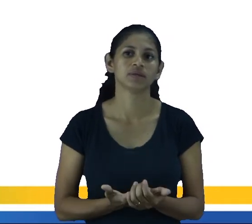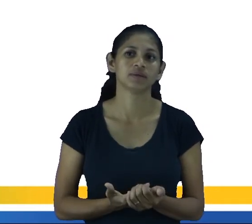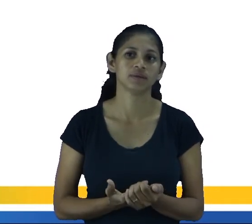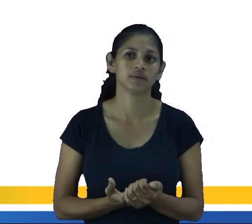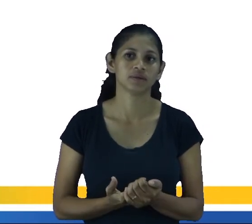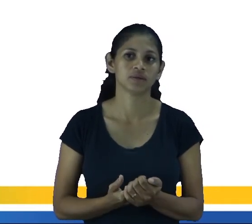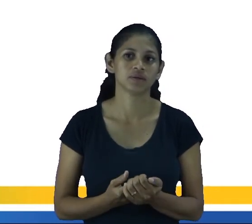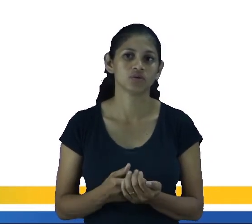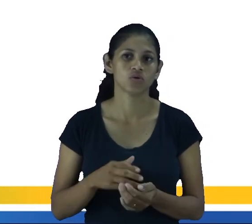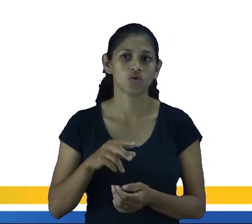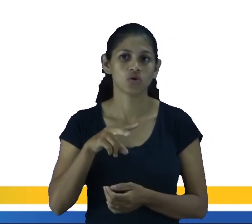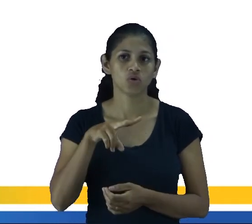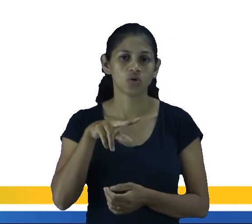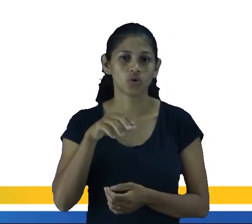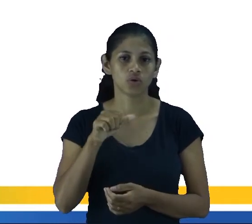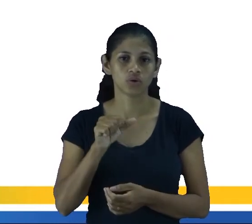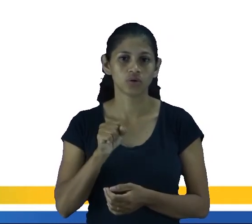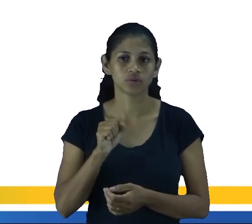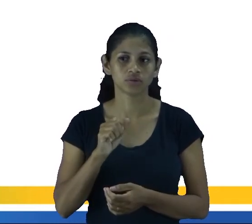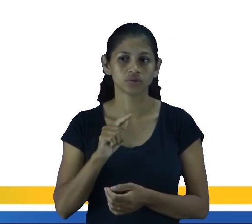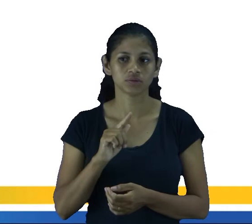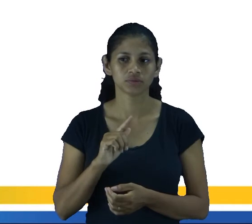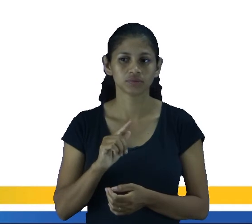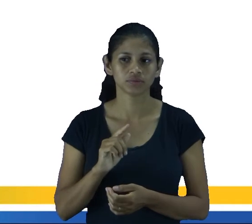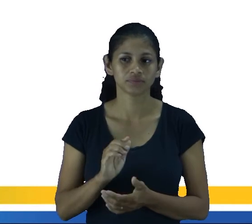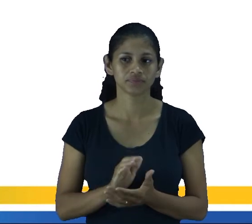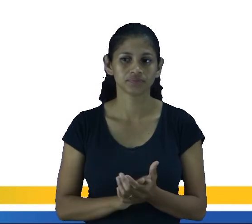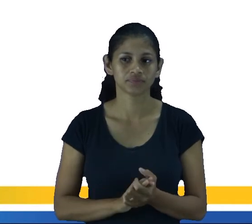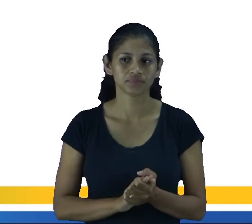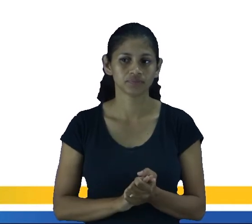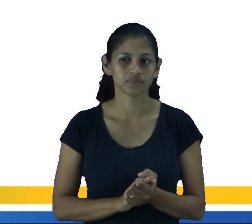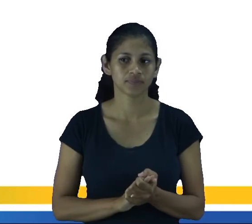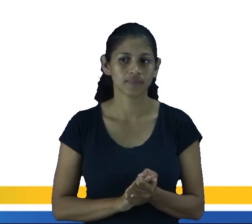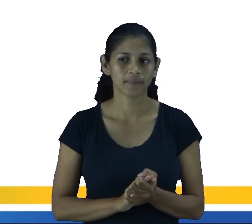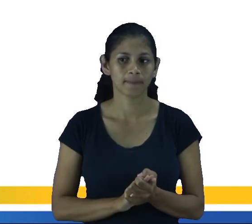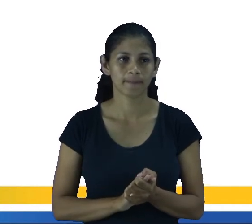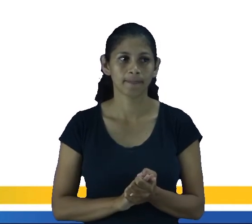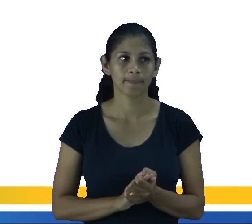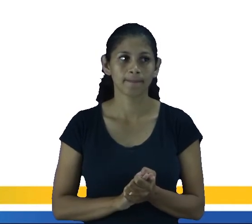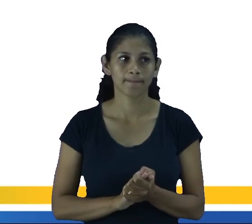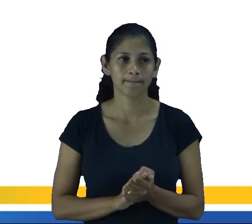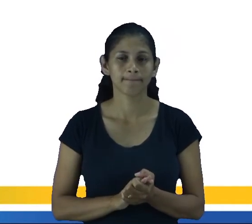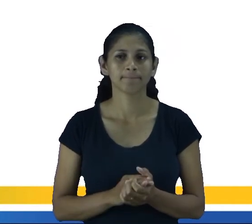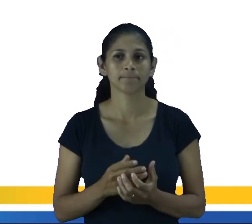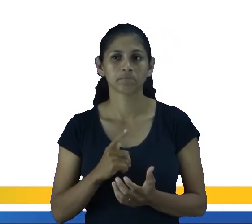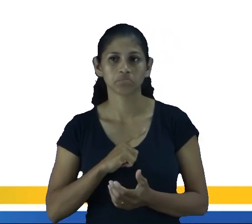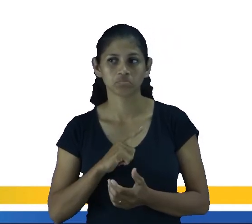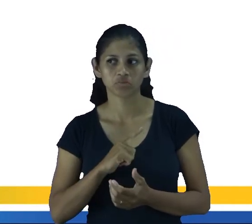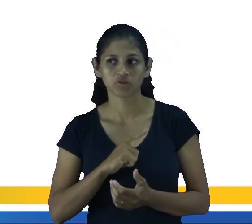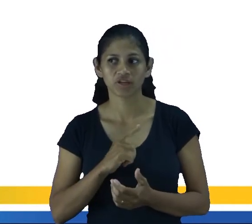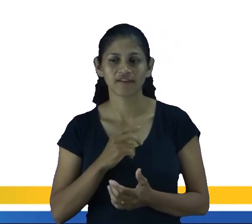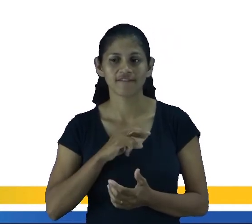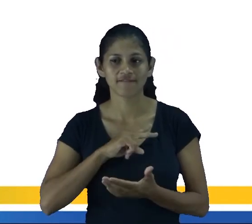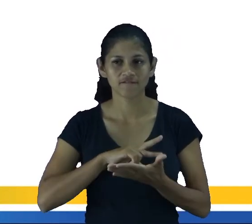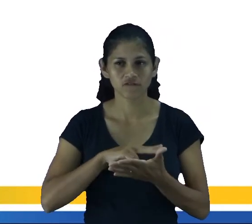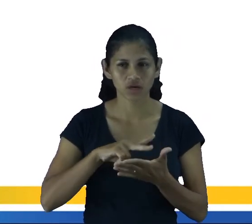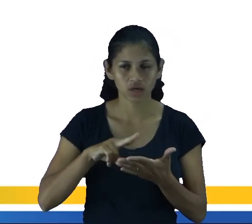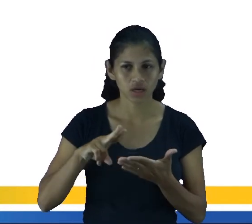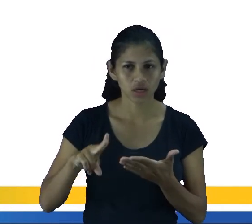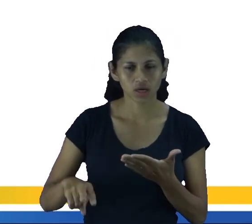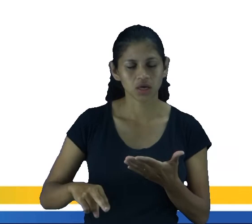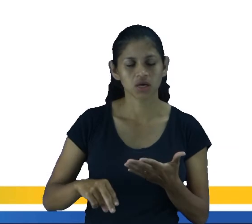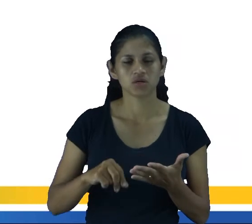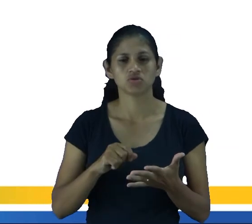Então, se eles estiverem ligados aos metais alcalinos, né, ou então os metais alcalinos terrosos, ou então a amônia.